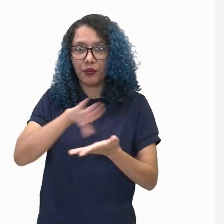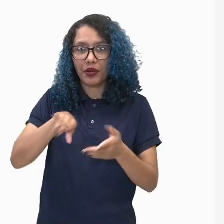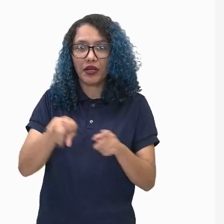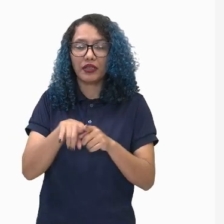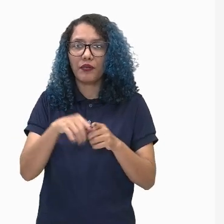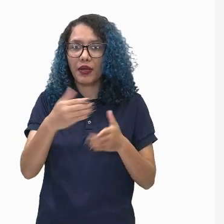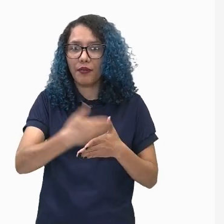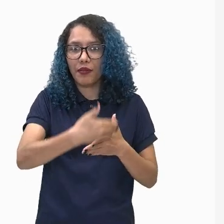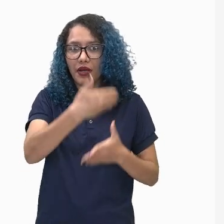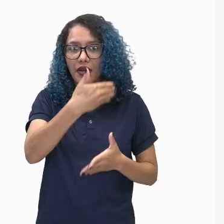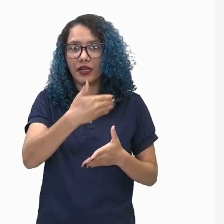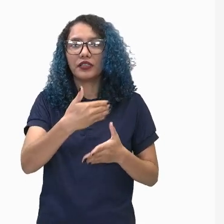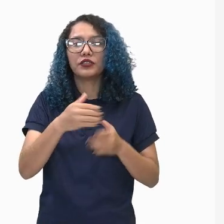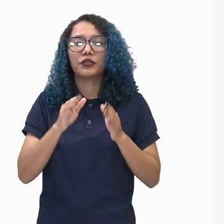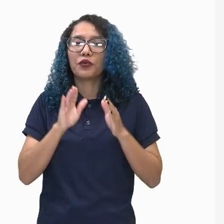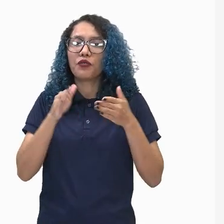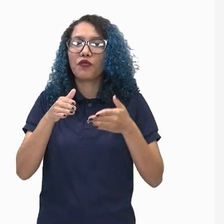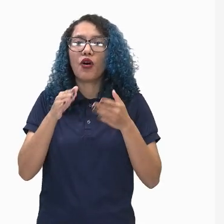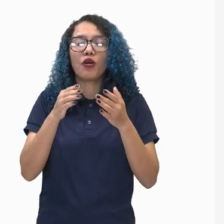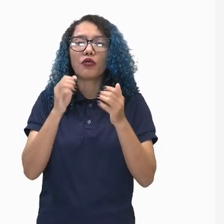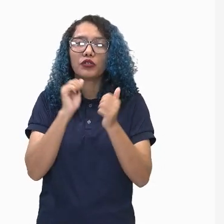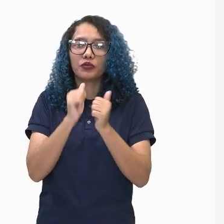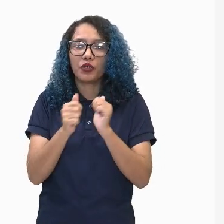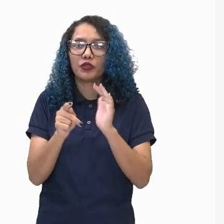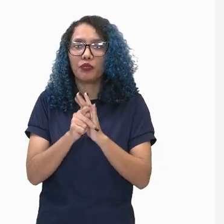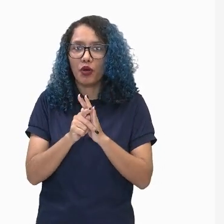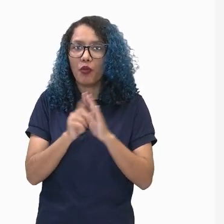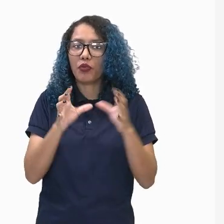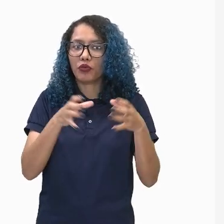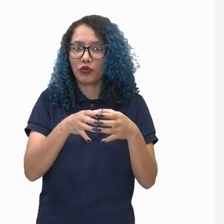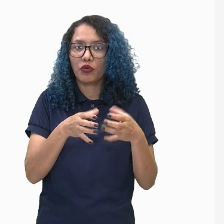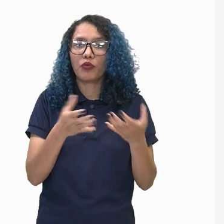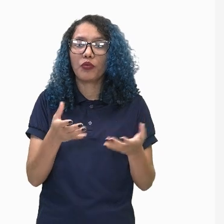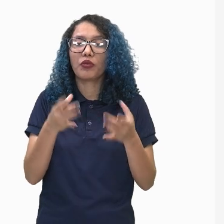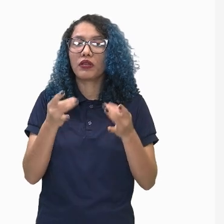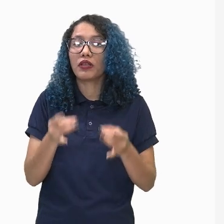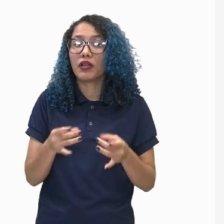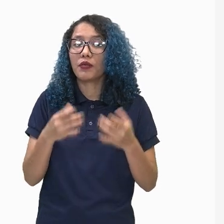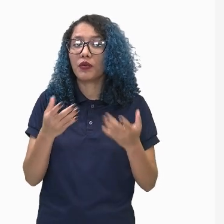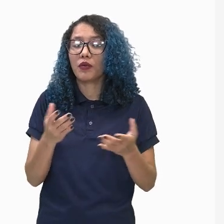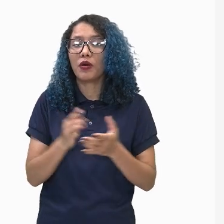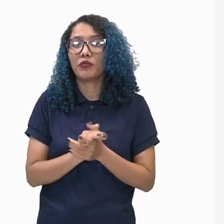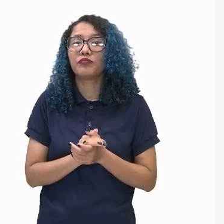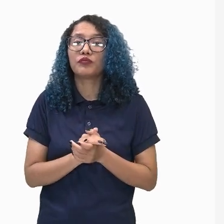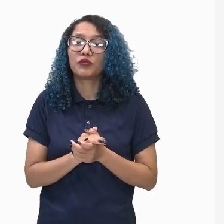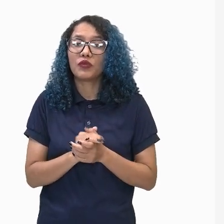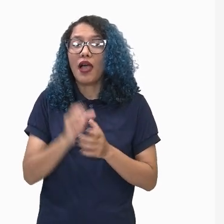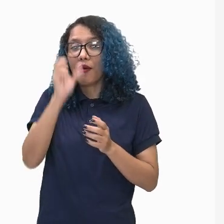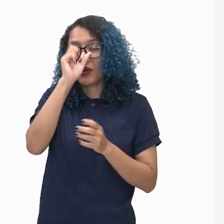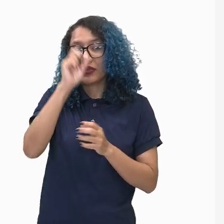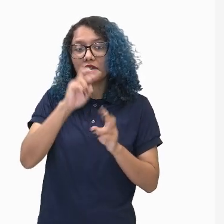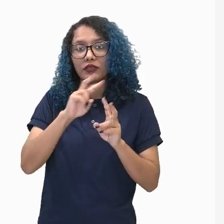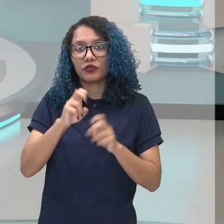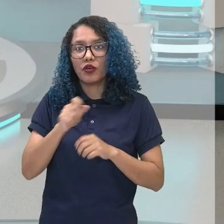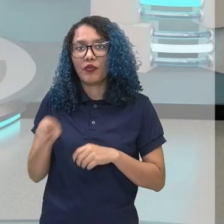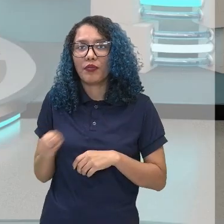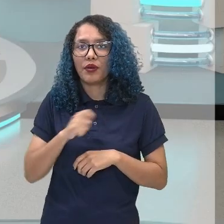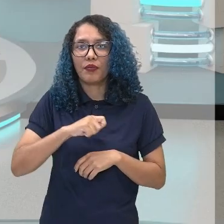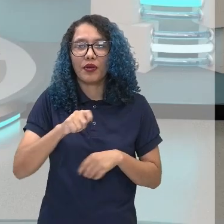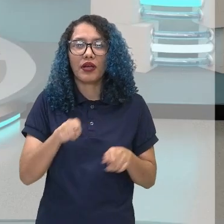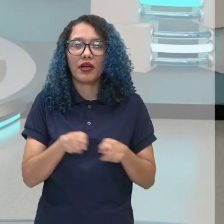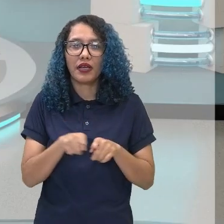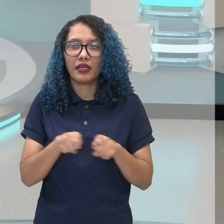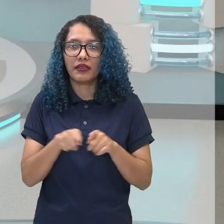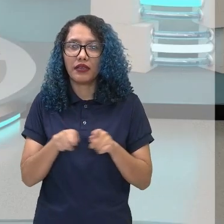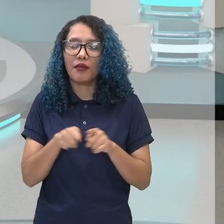mais especificamente os esportes dessa categoria. Por detalhamento, vamos aprender um pouco hoje sobre o tênis e sobre o